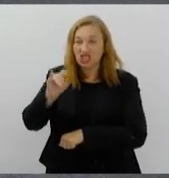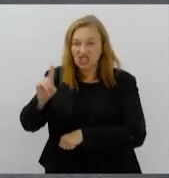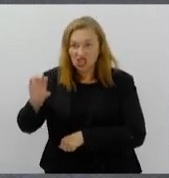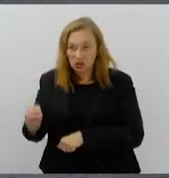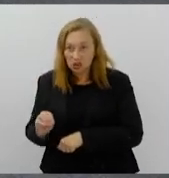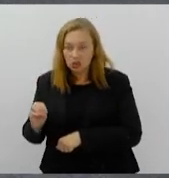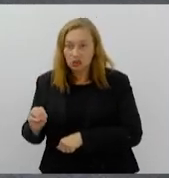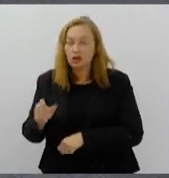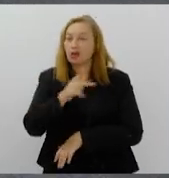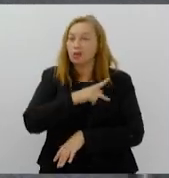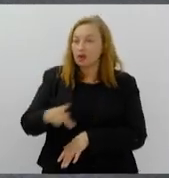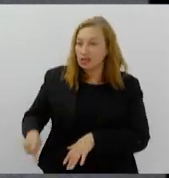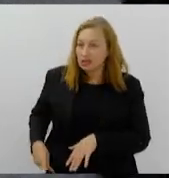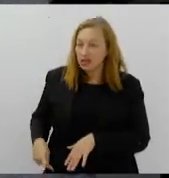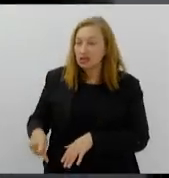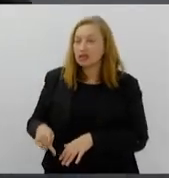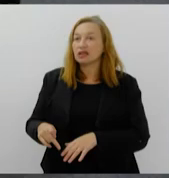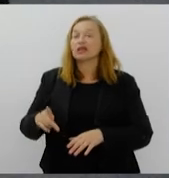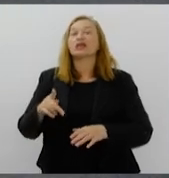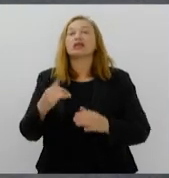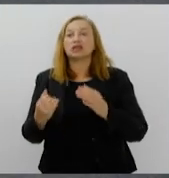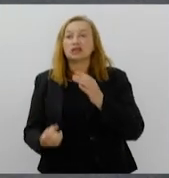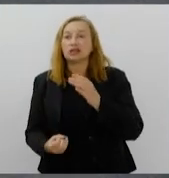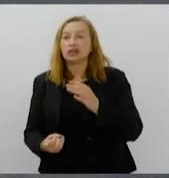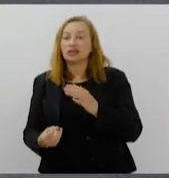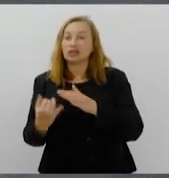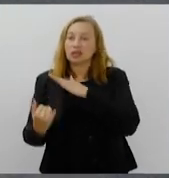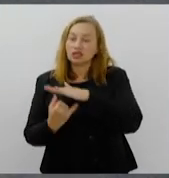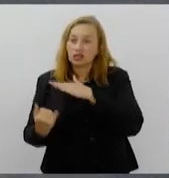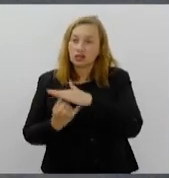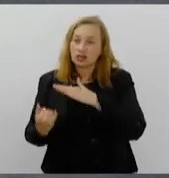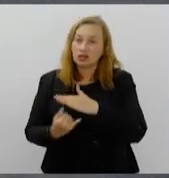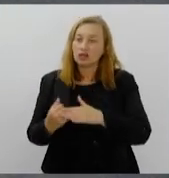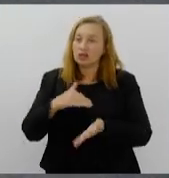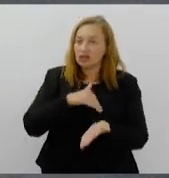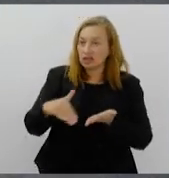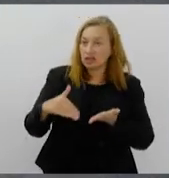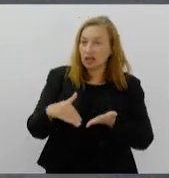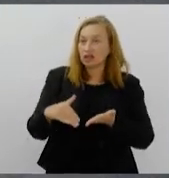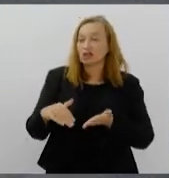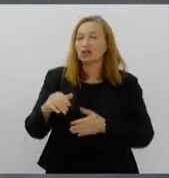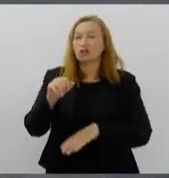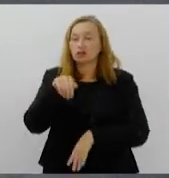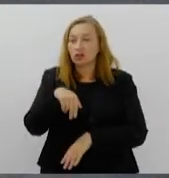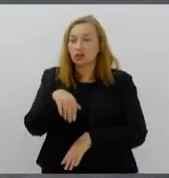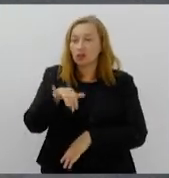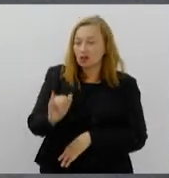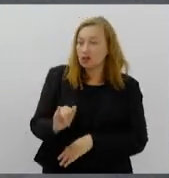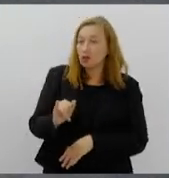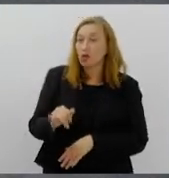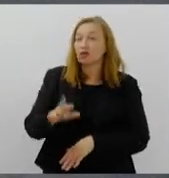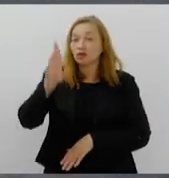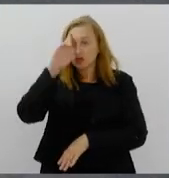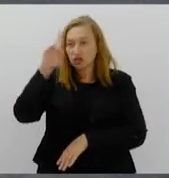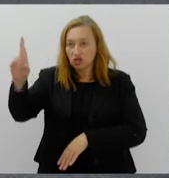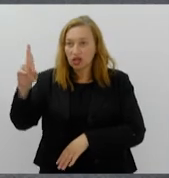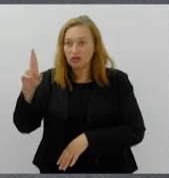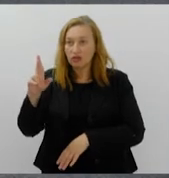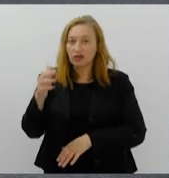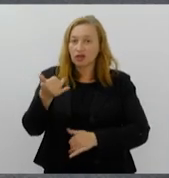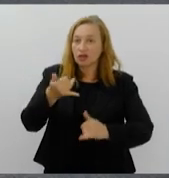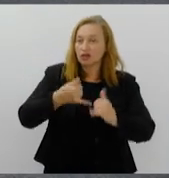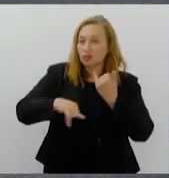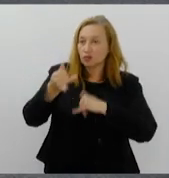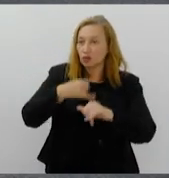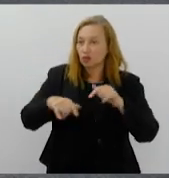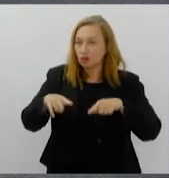o presidente da Fundação Estatal, o secretário de Nova Iguaçu, e onde os donos do laboratório